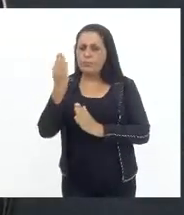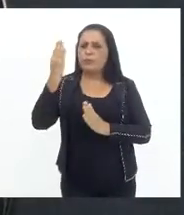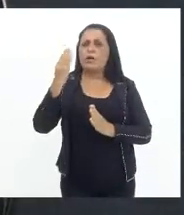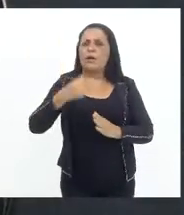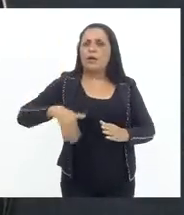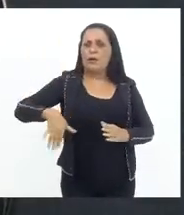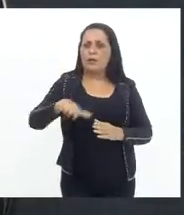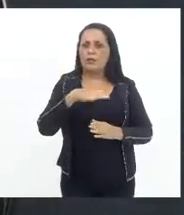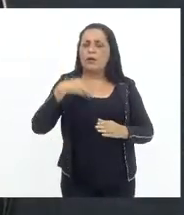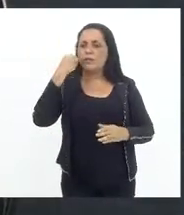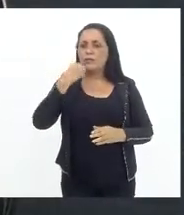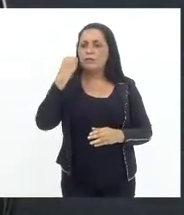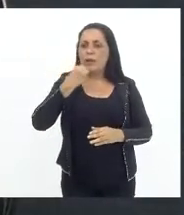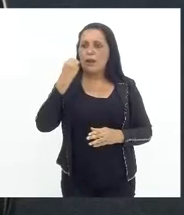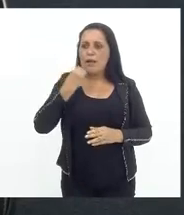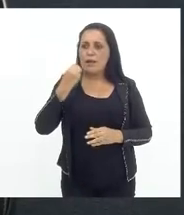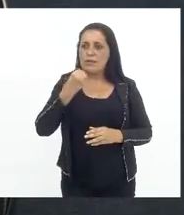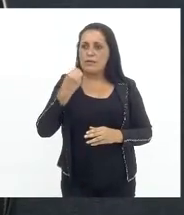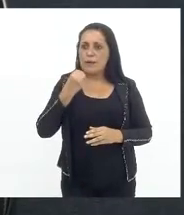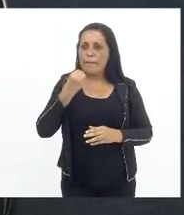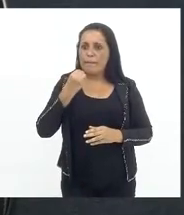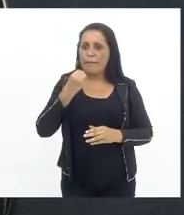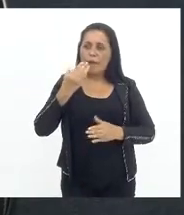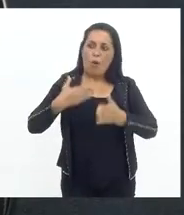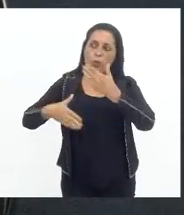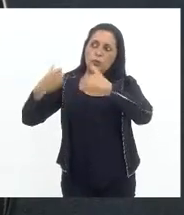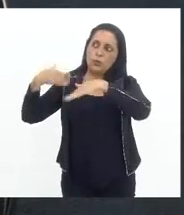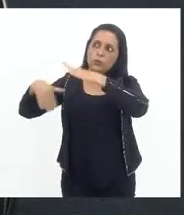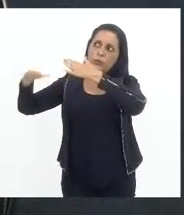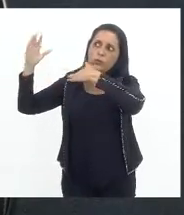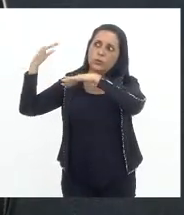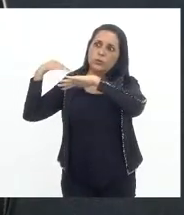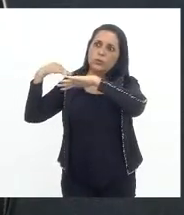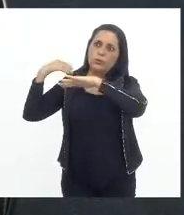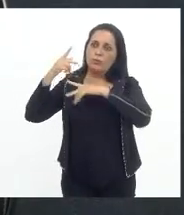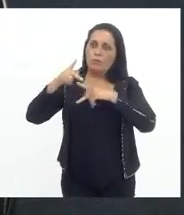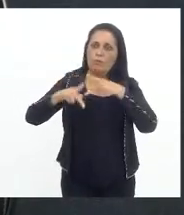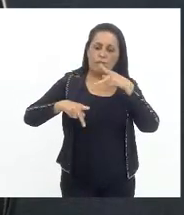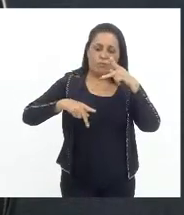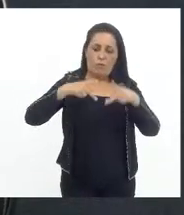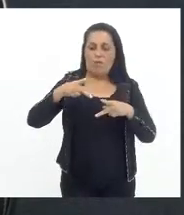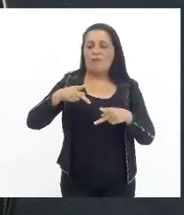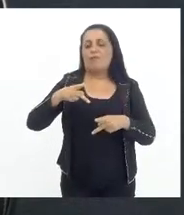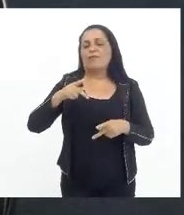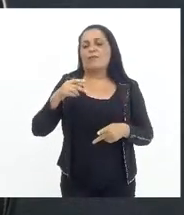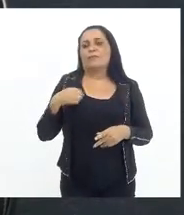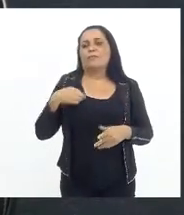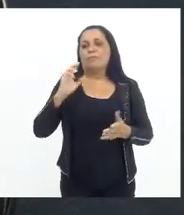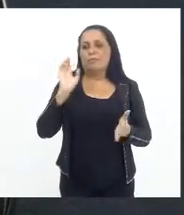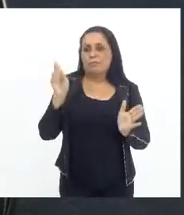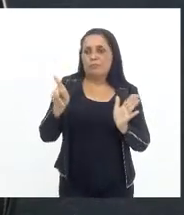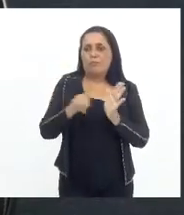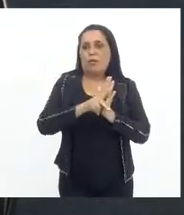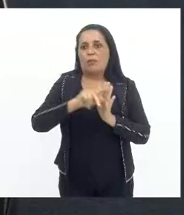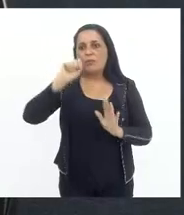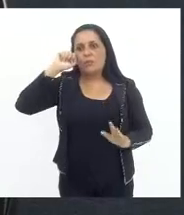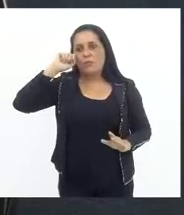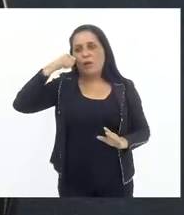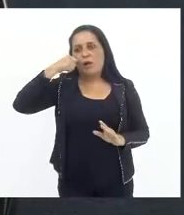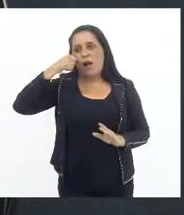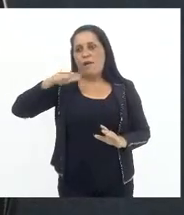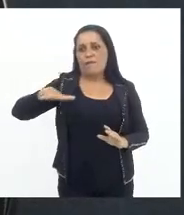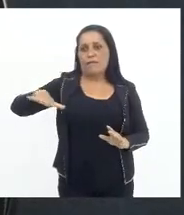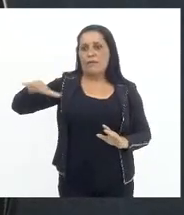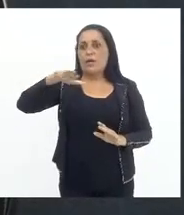nossa experiência ancestral, em especial dos povos de matriz africana. E, nesse sentido, Paulinho